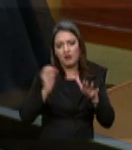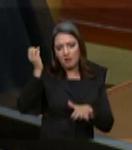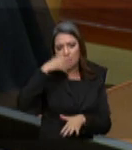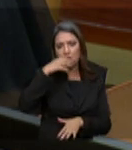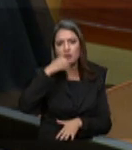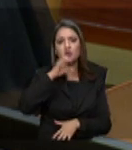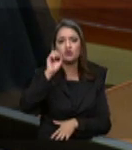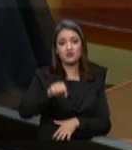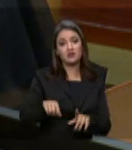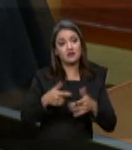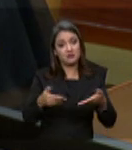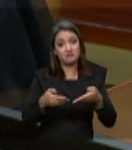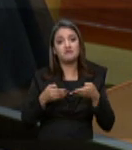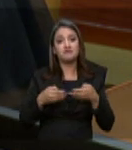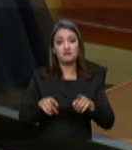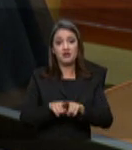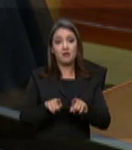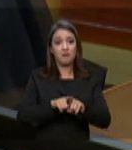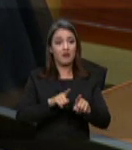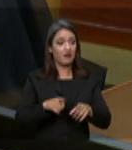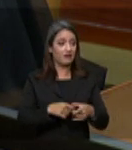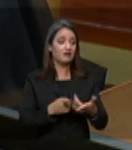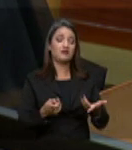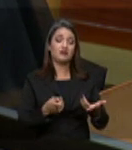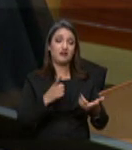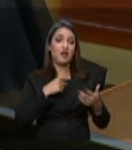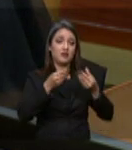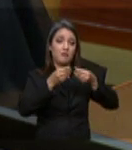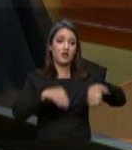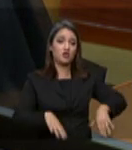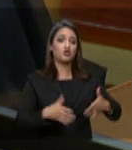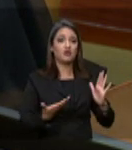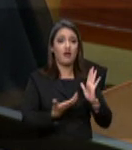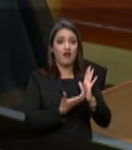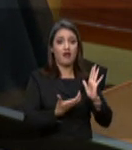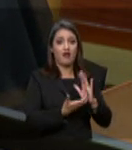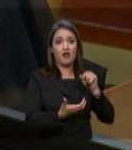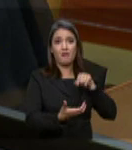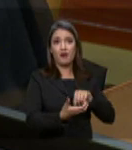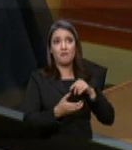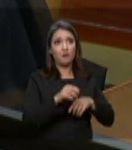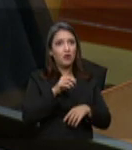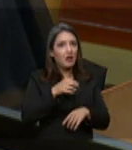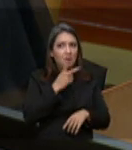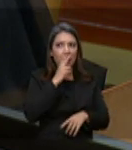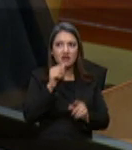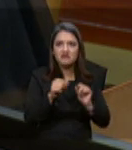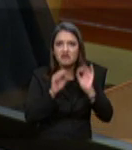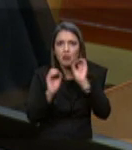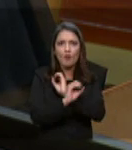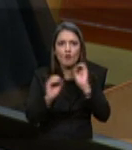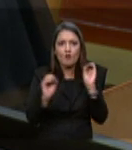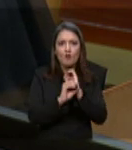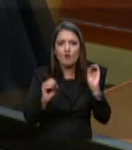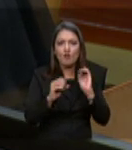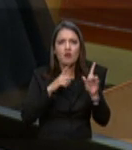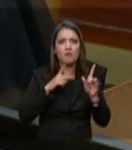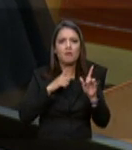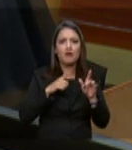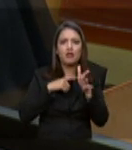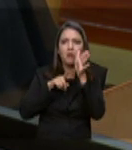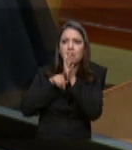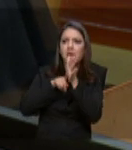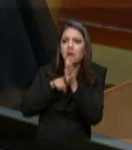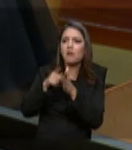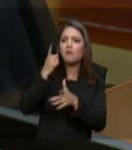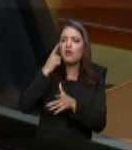sua postura pode Vida venha a atingir a própria Câmara Federal na medida que não se tem notícia que essa tenha tomado qualquer providência para apurar